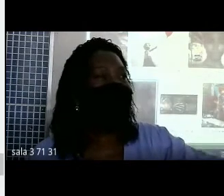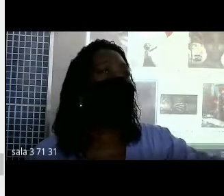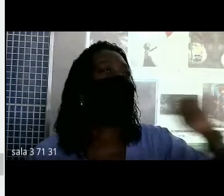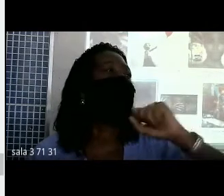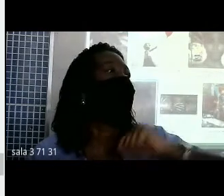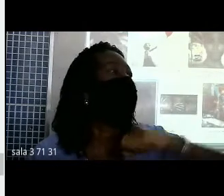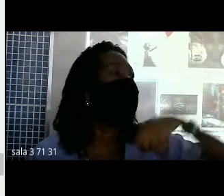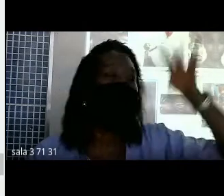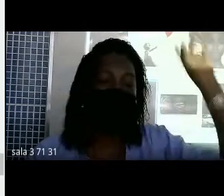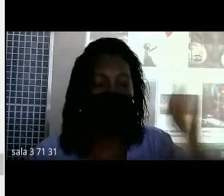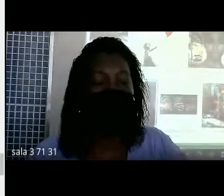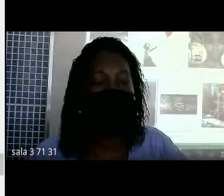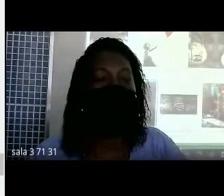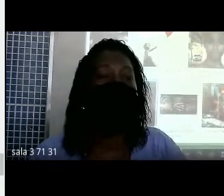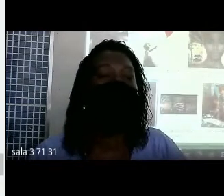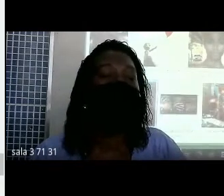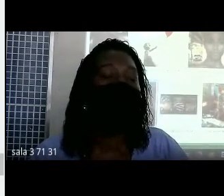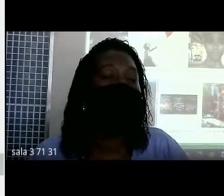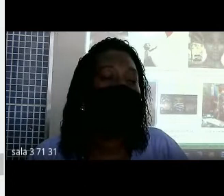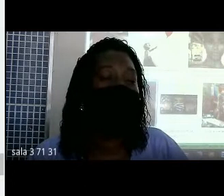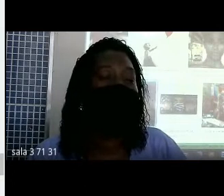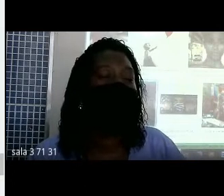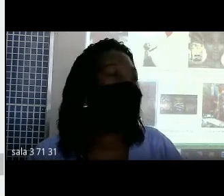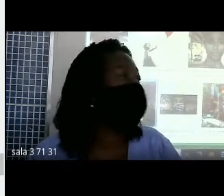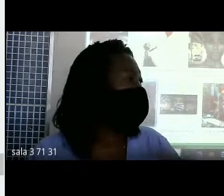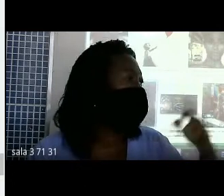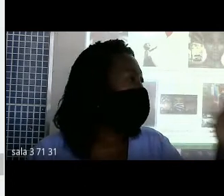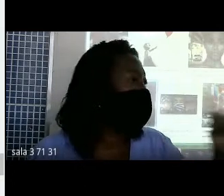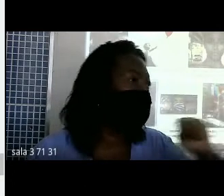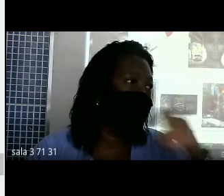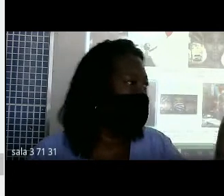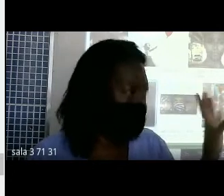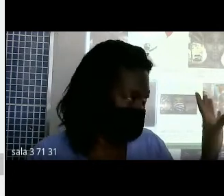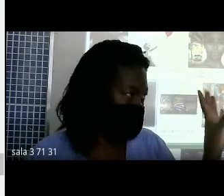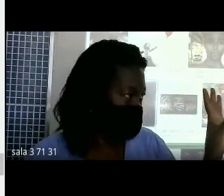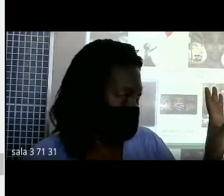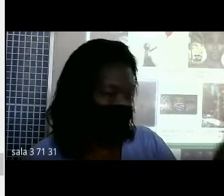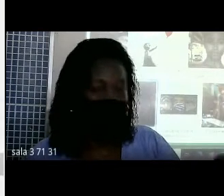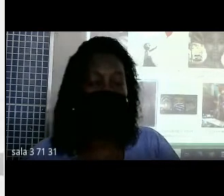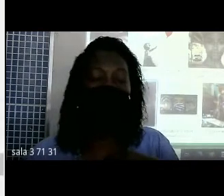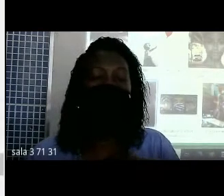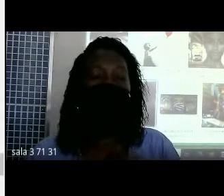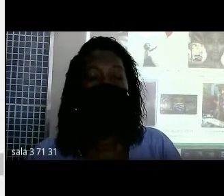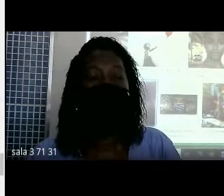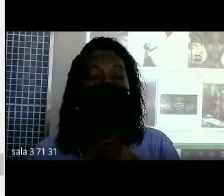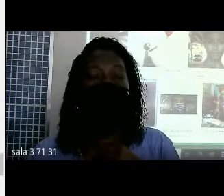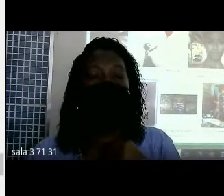prédio alto, né, um muro altíssimo, significa que o cara é fera. Porque